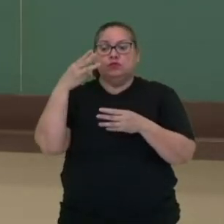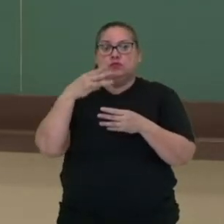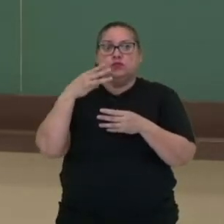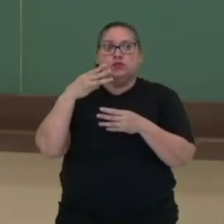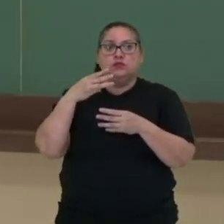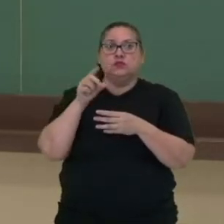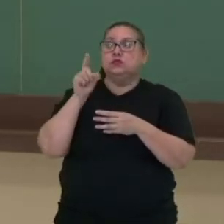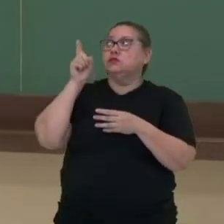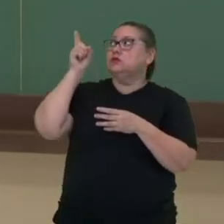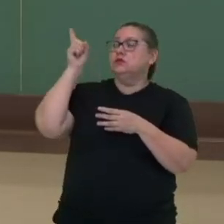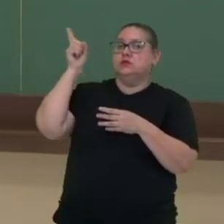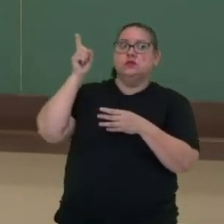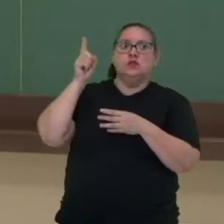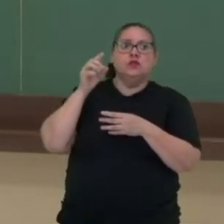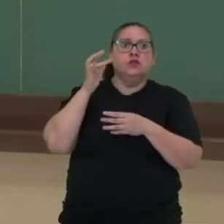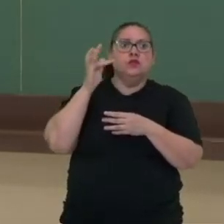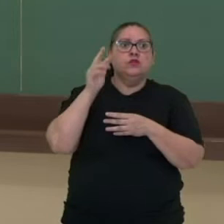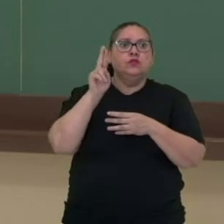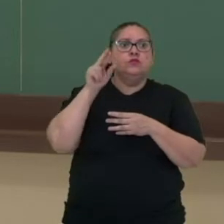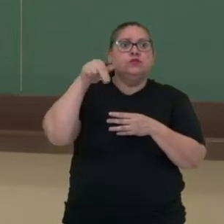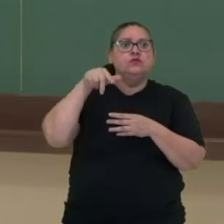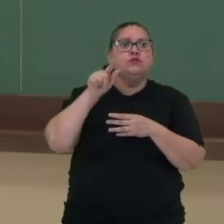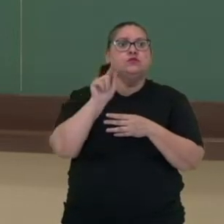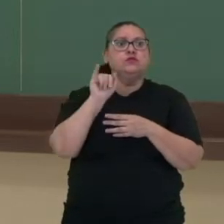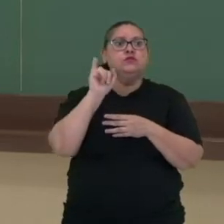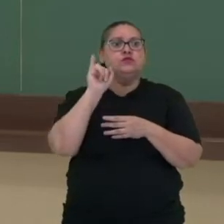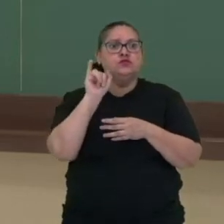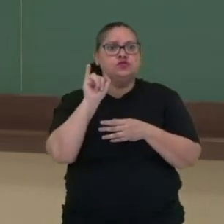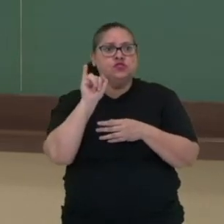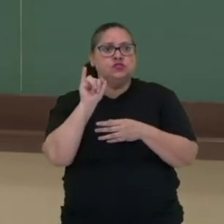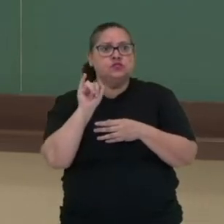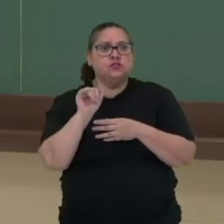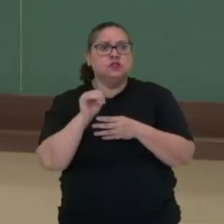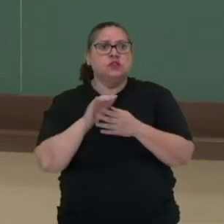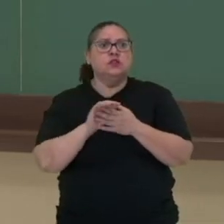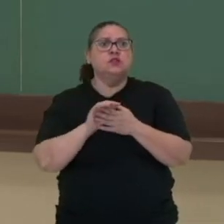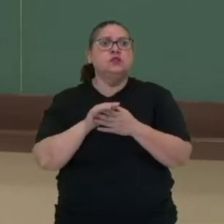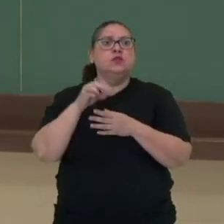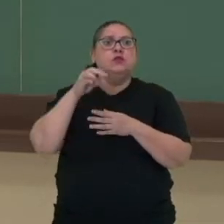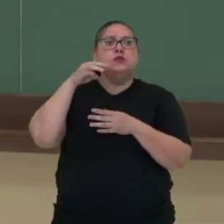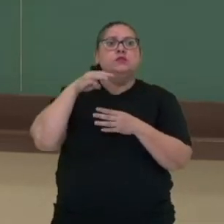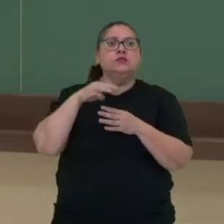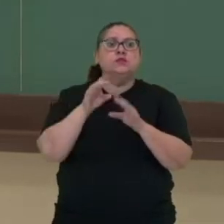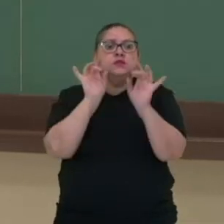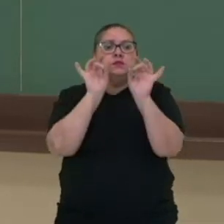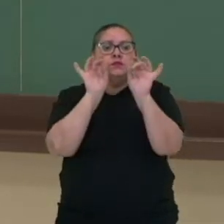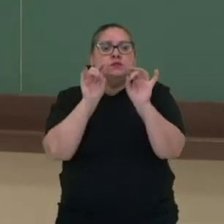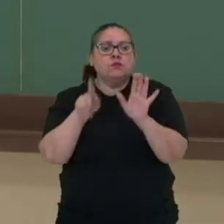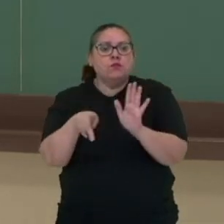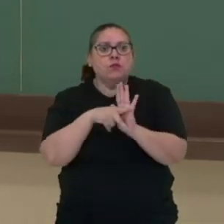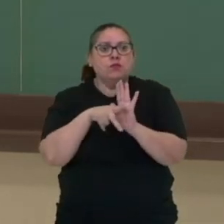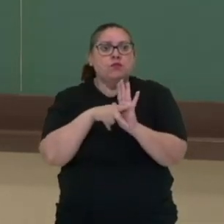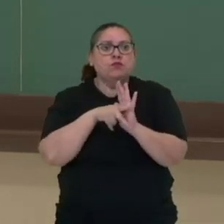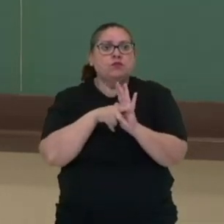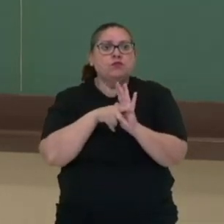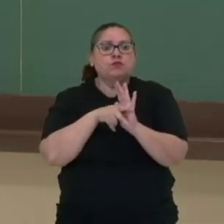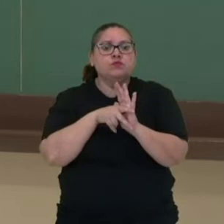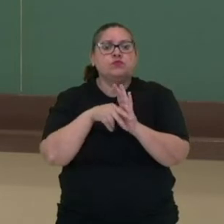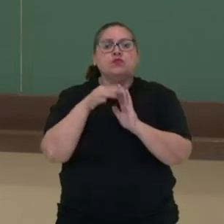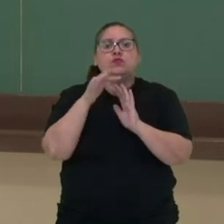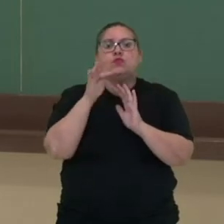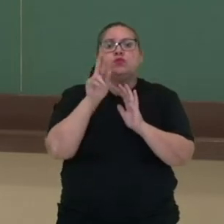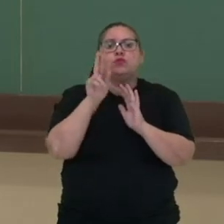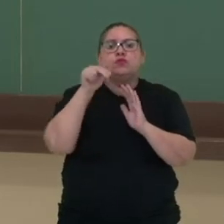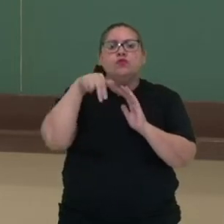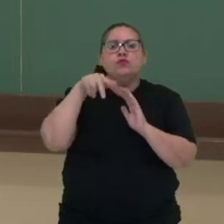reino é o reino fungi. Neste terceiro reino, nós vamos estudar especificamente fungos.